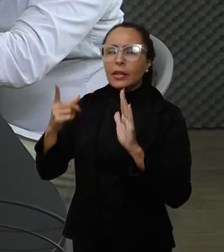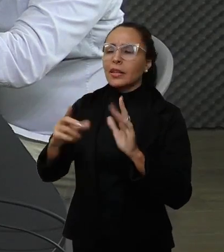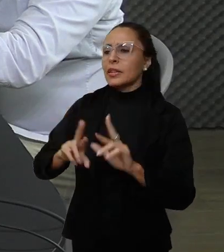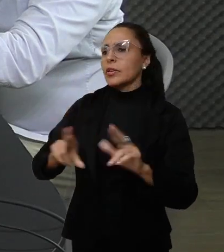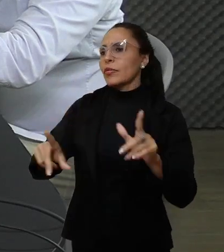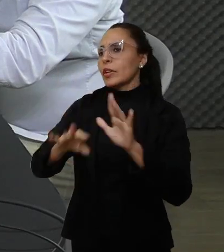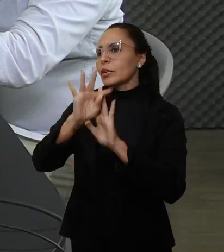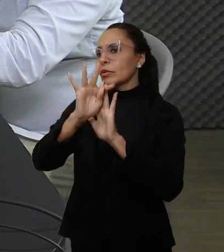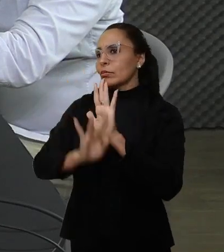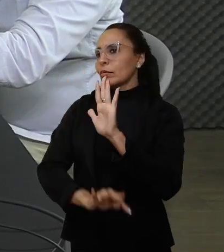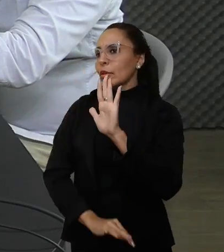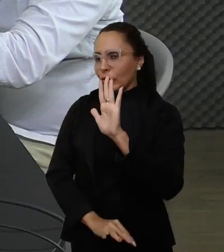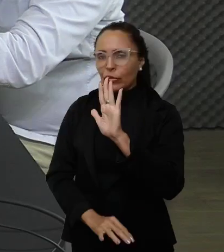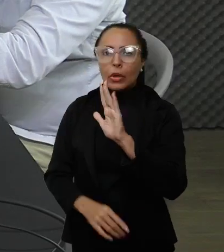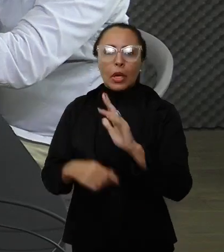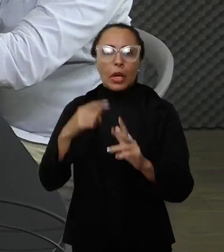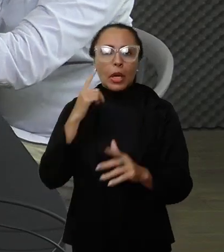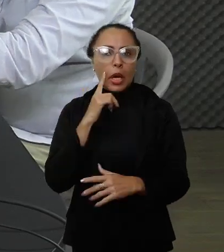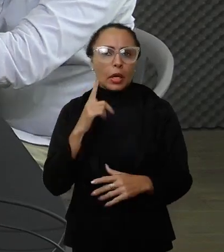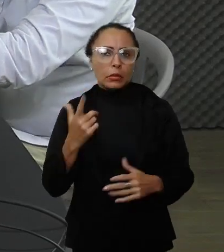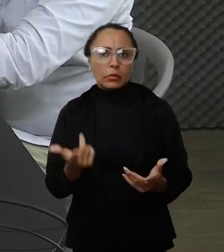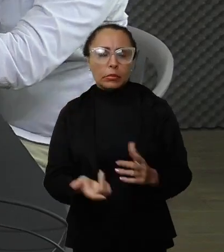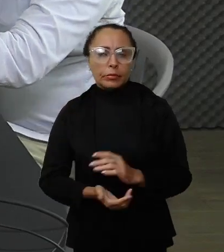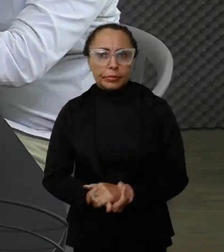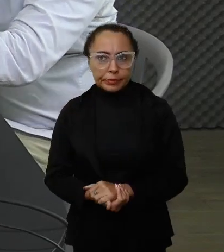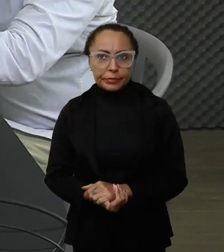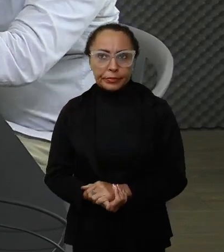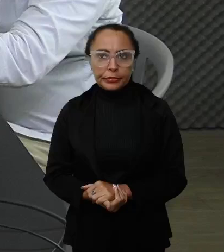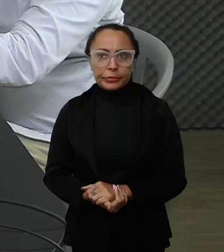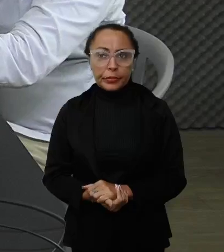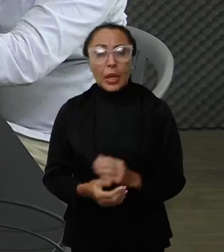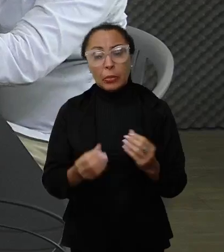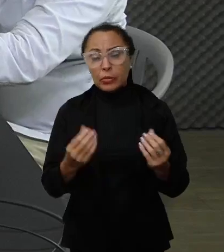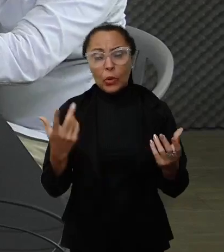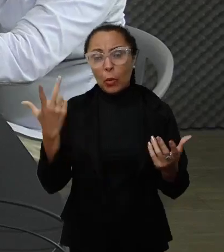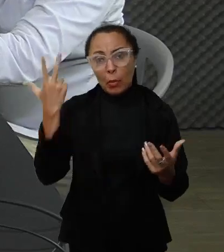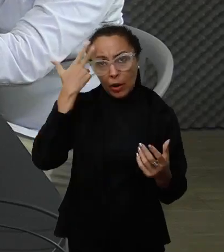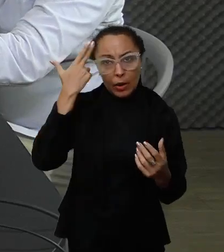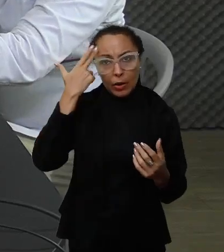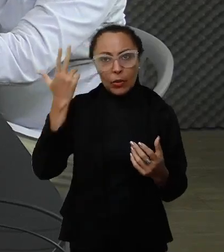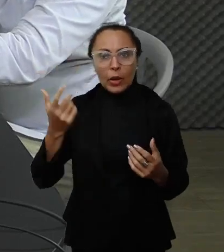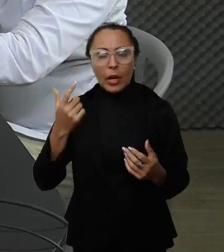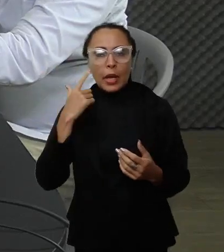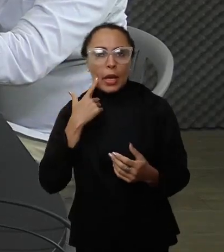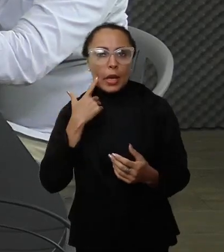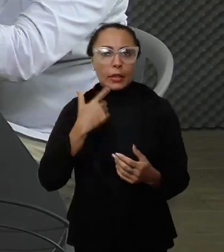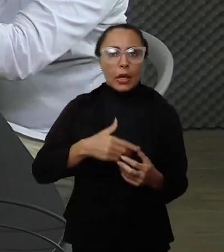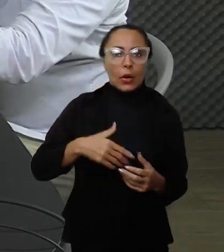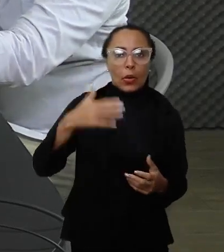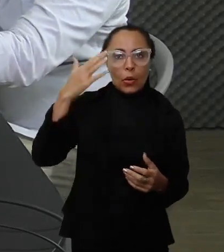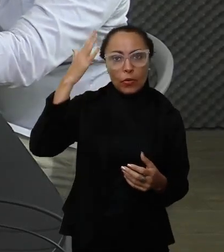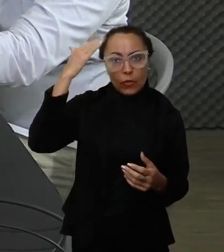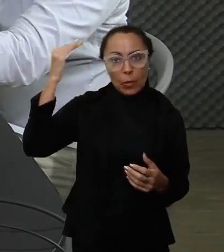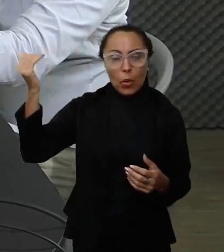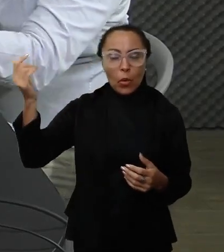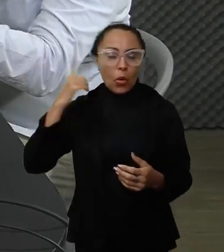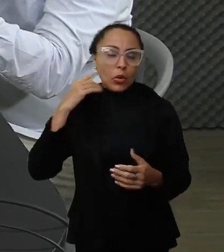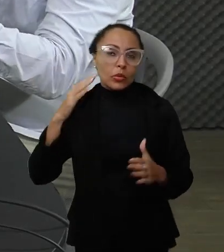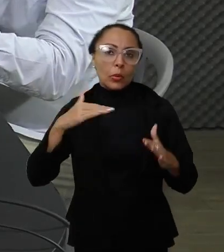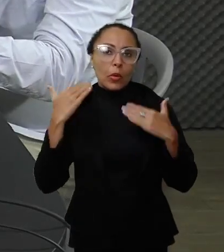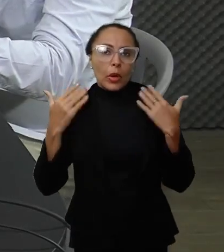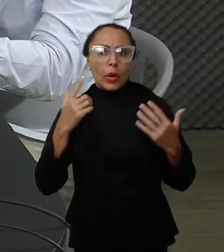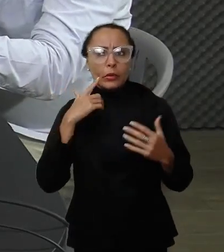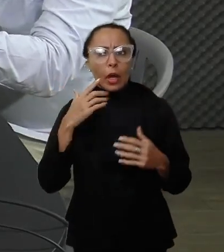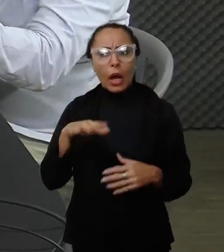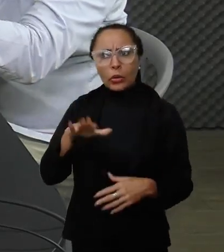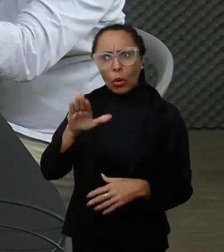texto, e às vezes nem E tem isso tem sido bem texto. comum, né? É muito Assim, comum, porque não há atriz uma. famosa faleceu, aí bota uma foto de uma atriz. Aí você fica, nossa,